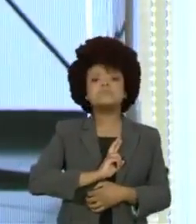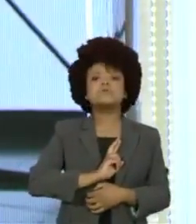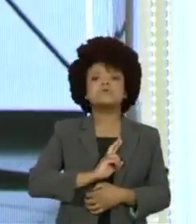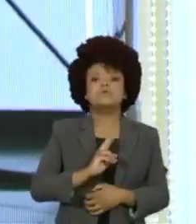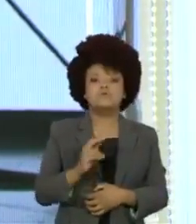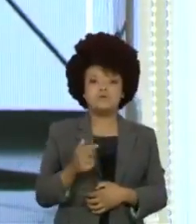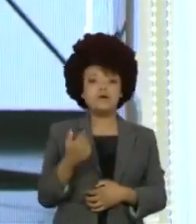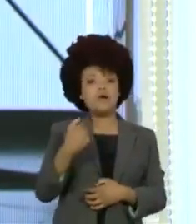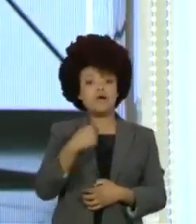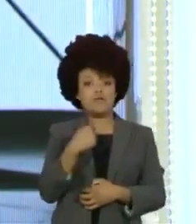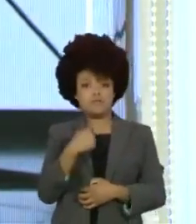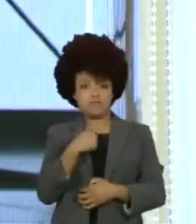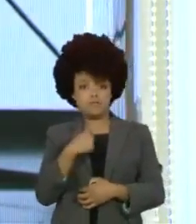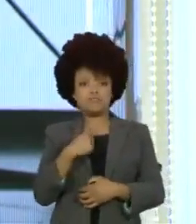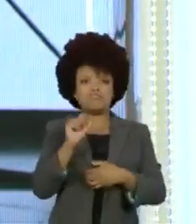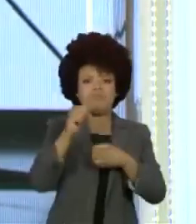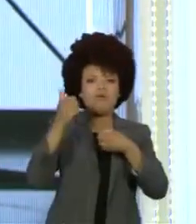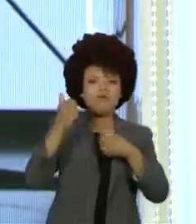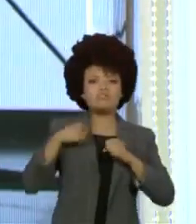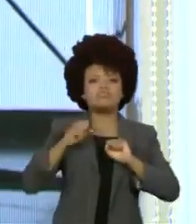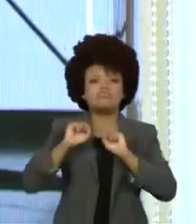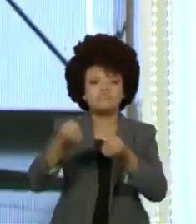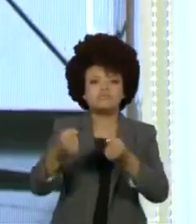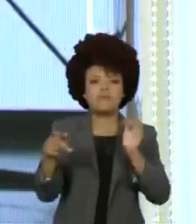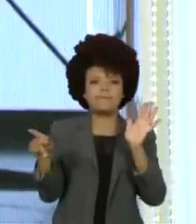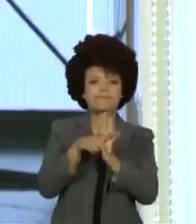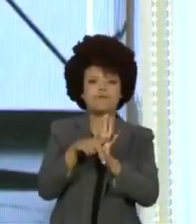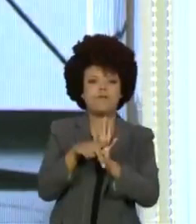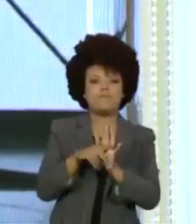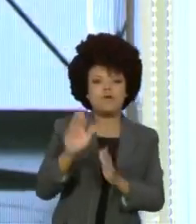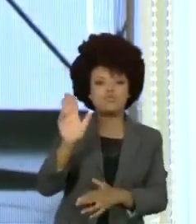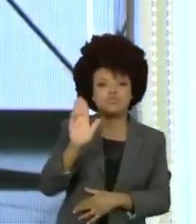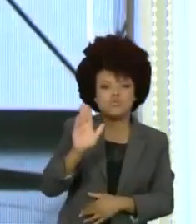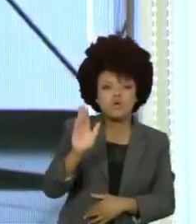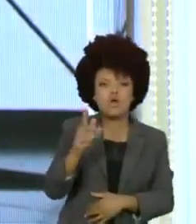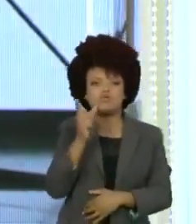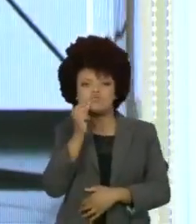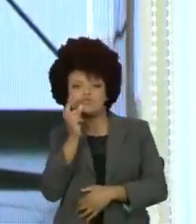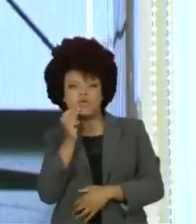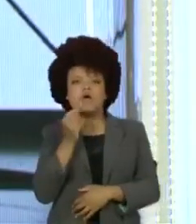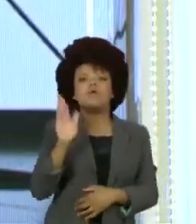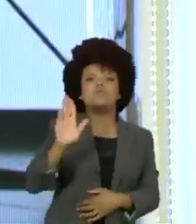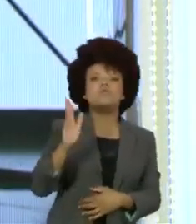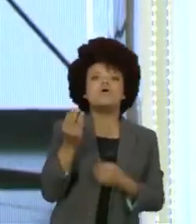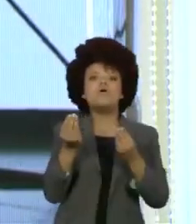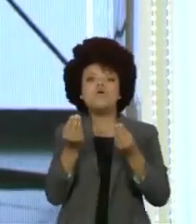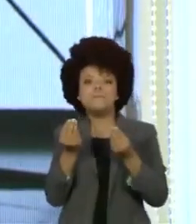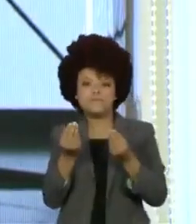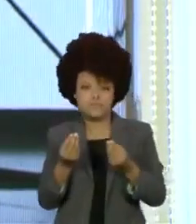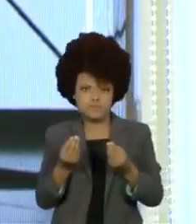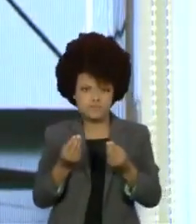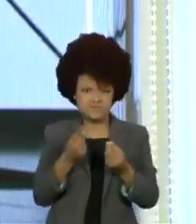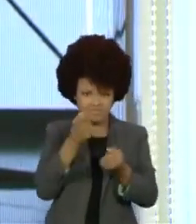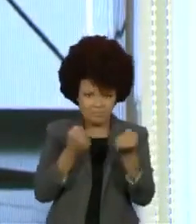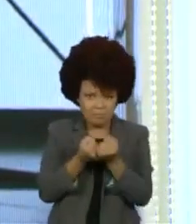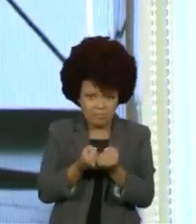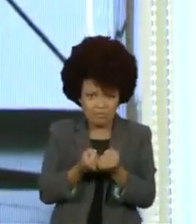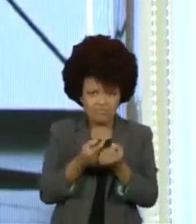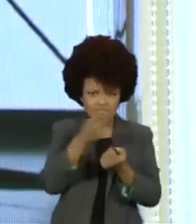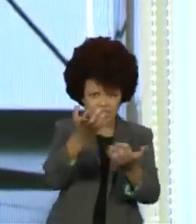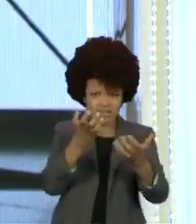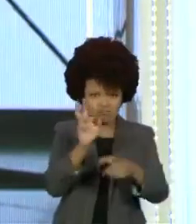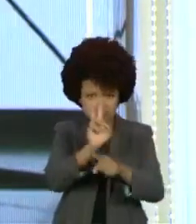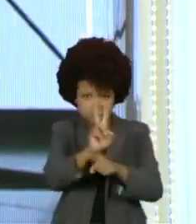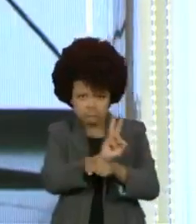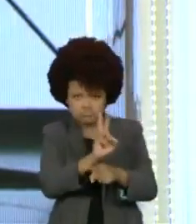cuidar da Cracolândia e defende a maconha vou te dizer mais em relação as minhas não presença eu estava no Mercosul